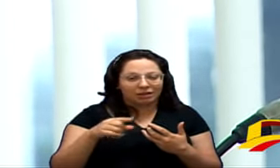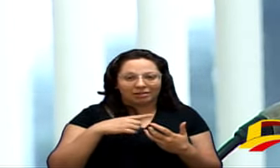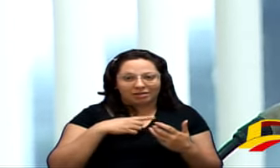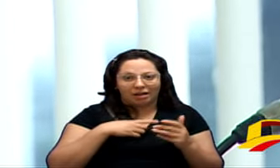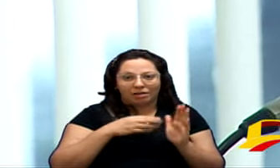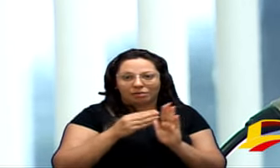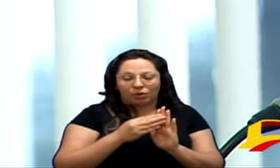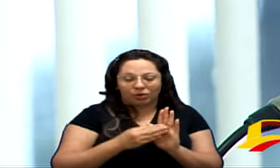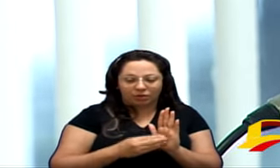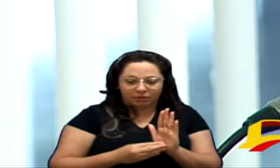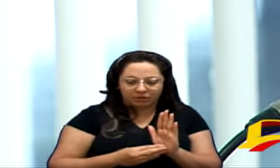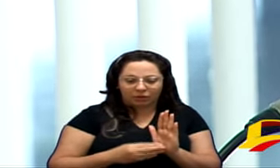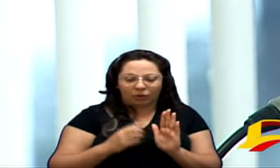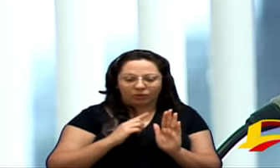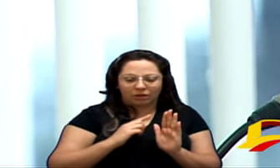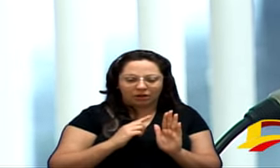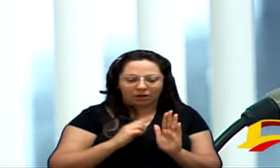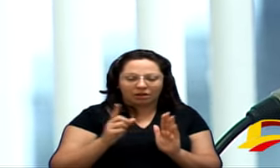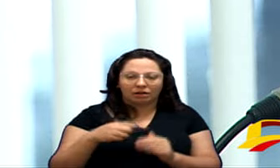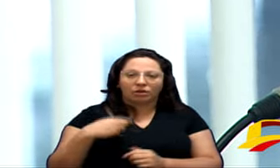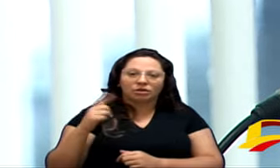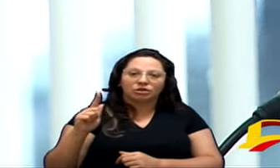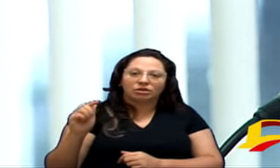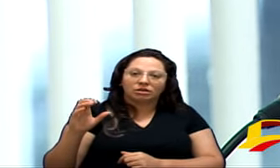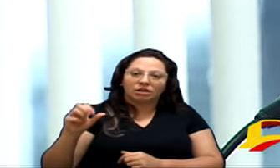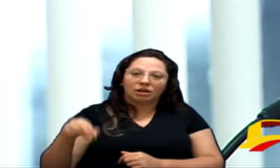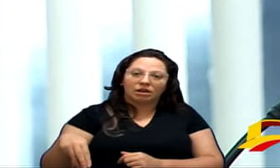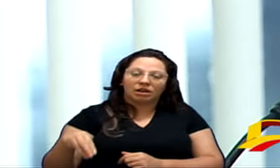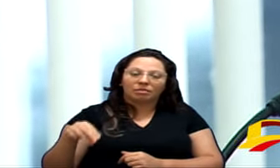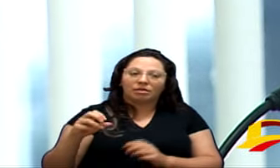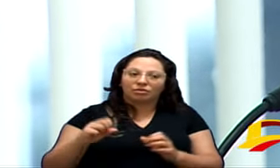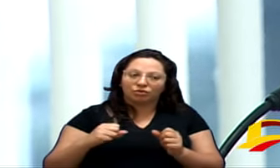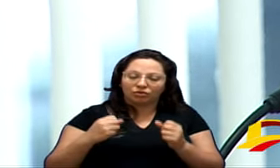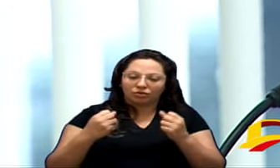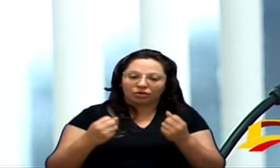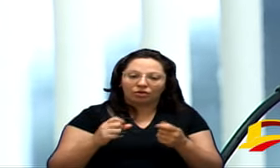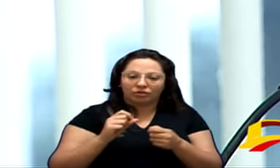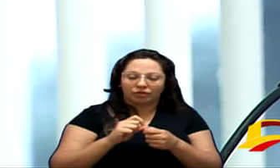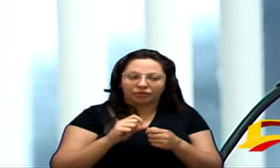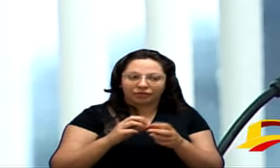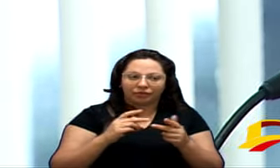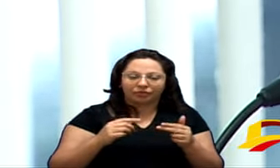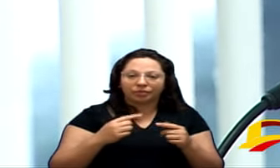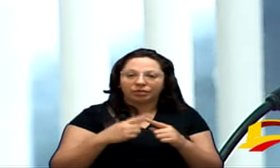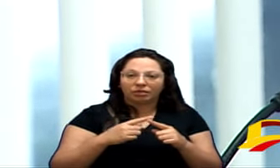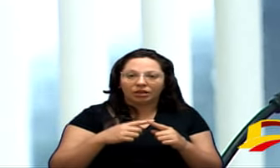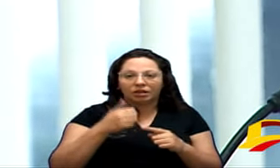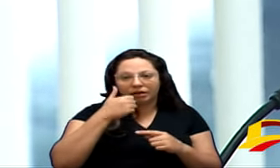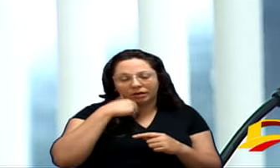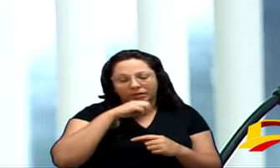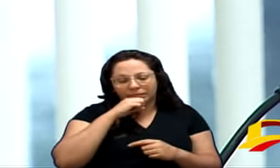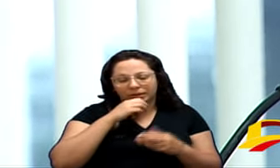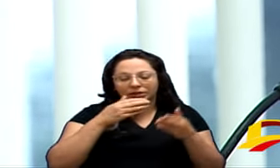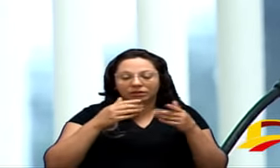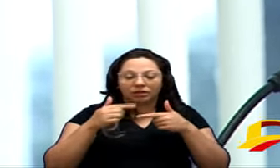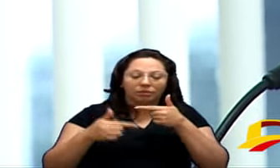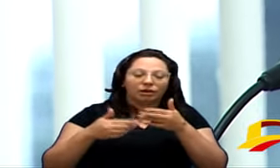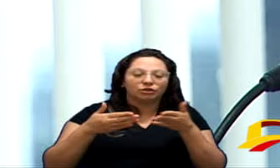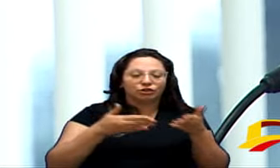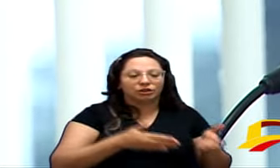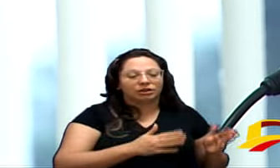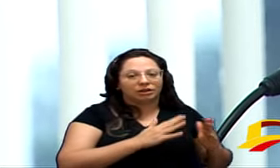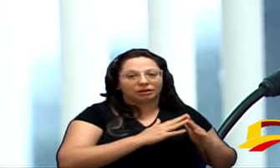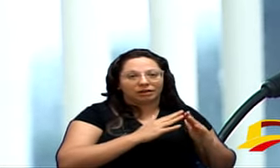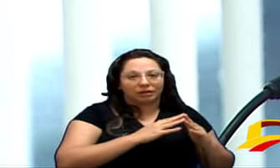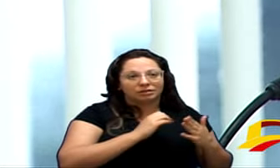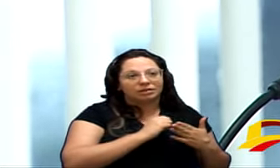programação para que a nossa GCM atue mais nessas áreas para que as mães possam chegar dos seus trabalhos 5 horas da tarde 6 horas da tarde e levar seu